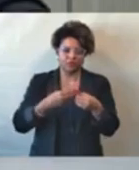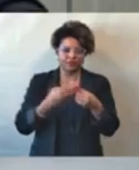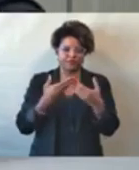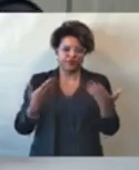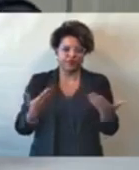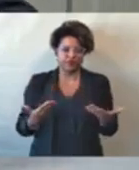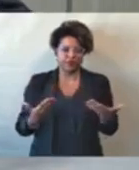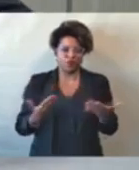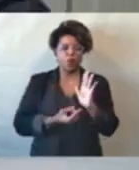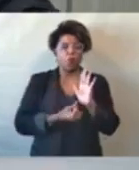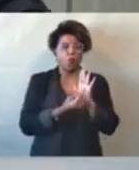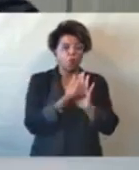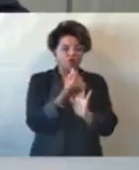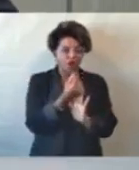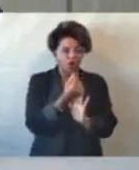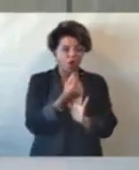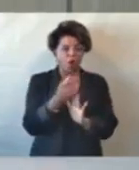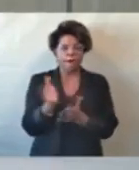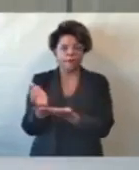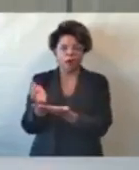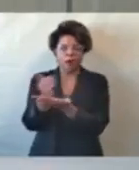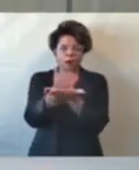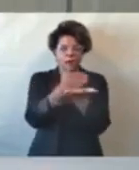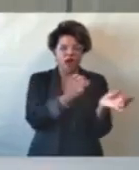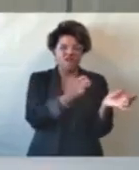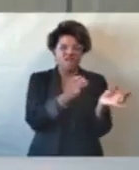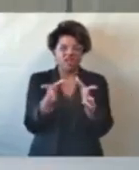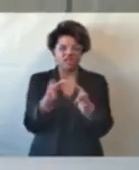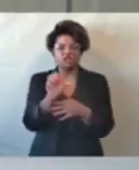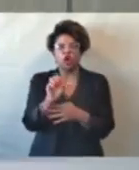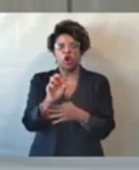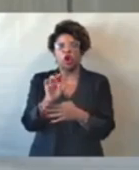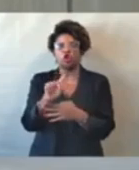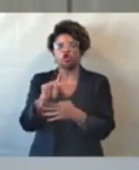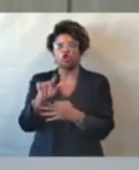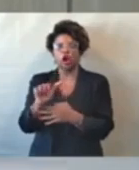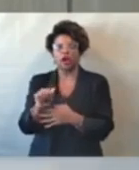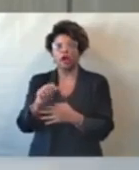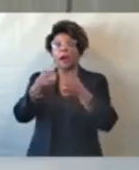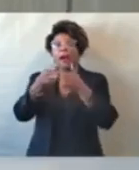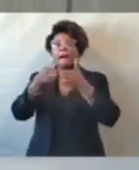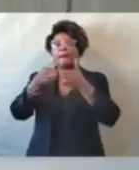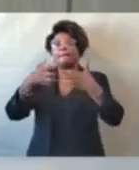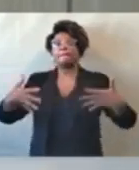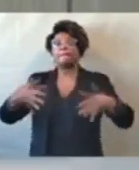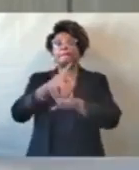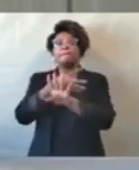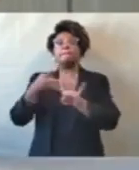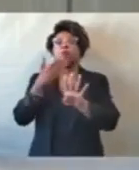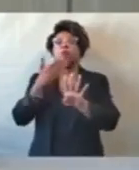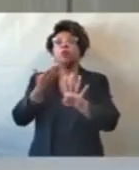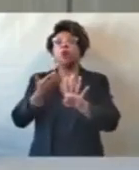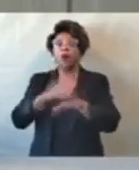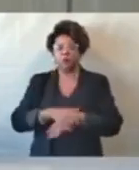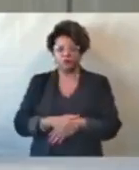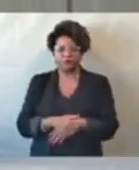com a venda de outorgas, ela estaria na planilha em qual local e qual que é a linha de evolução,